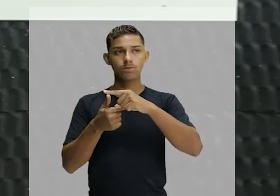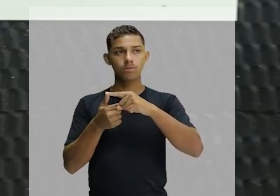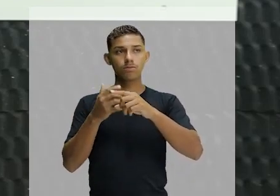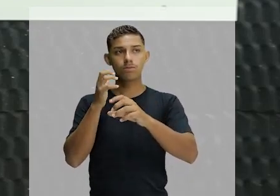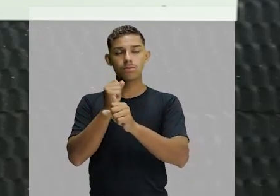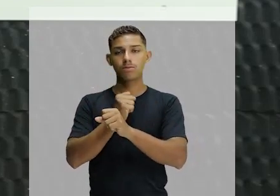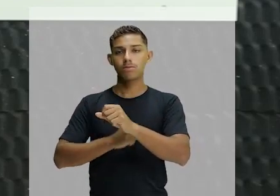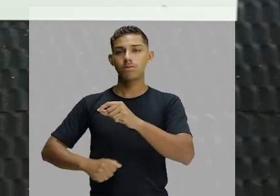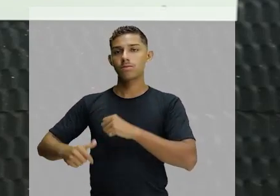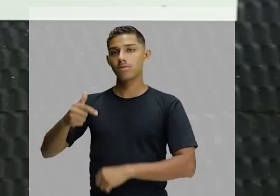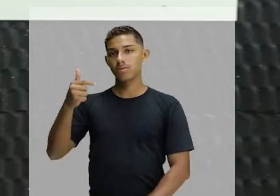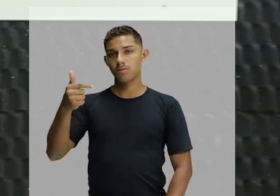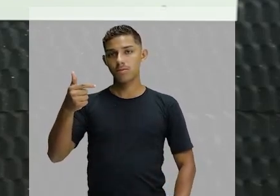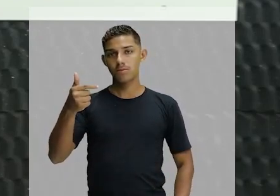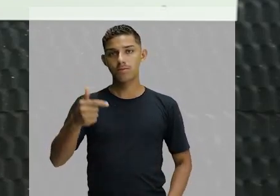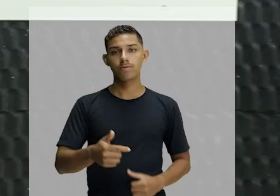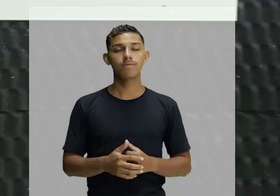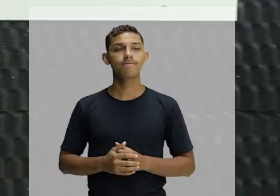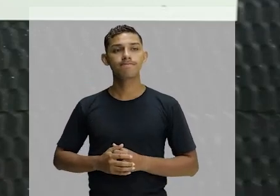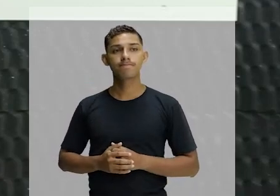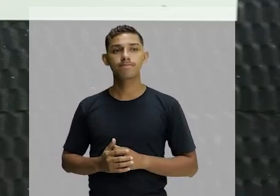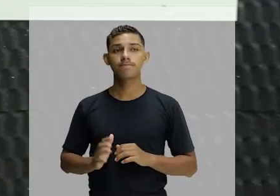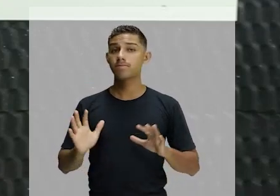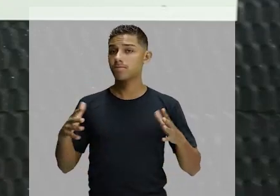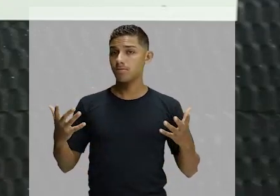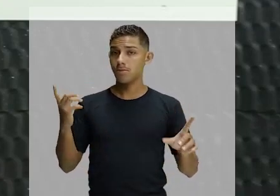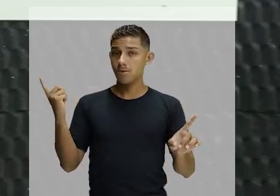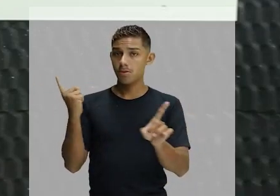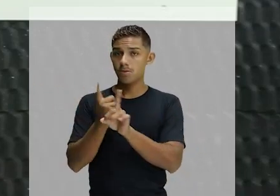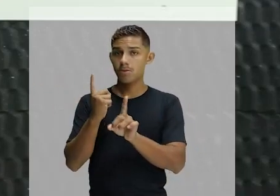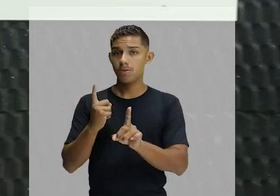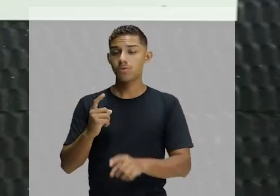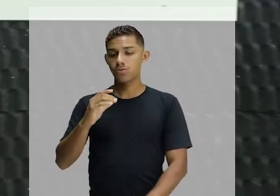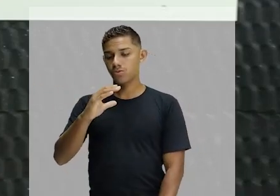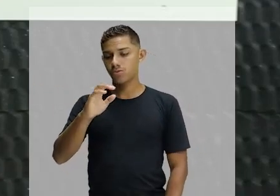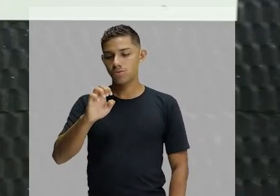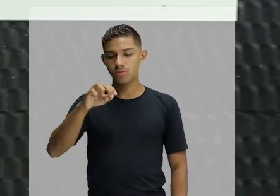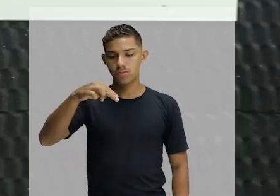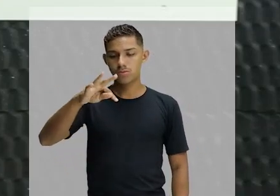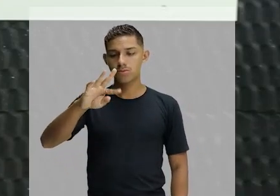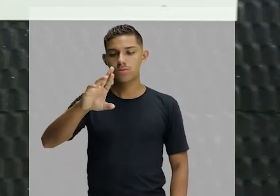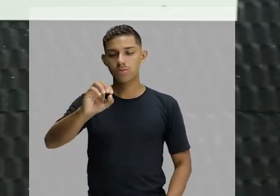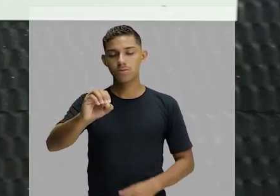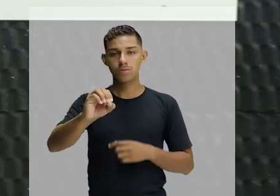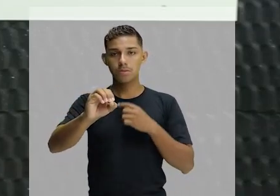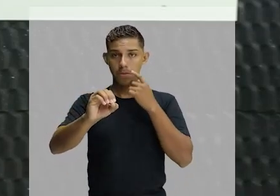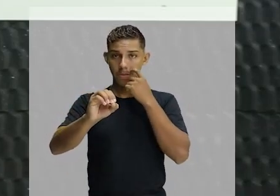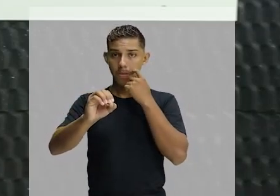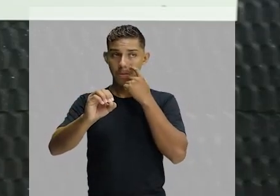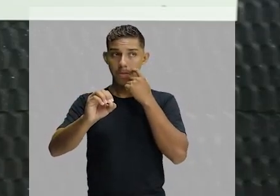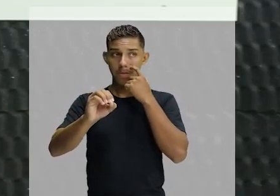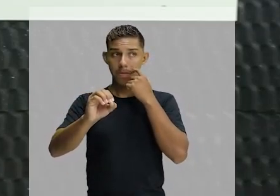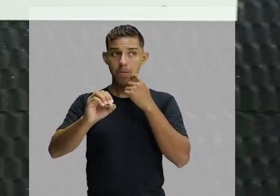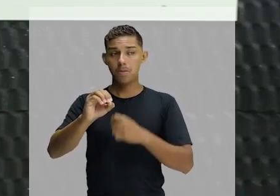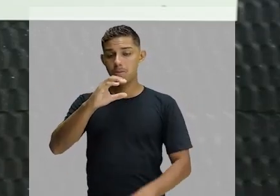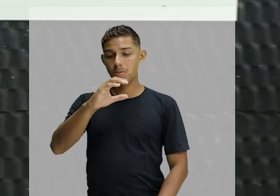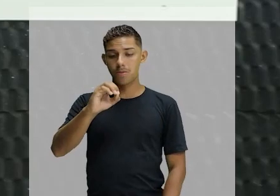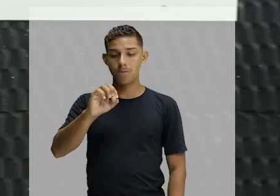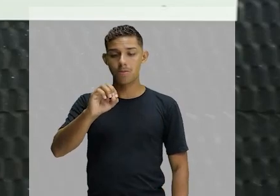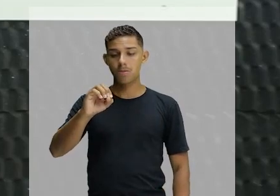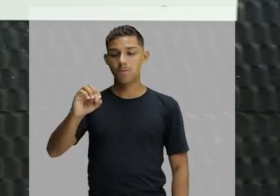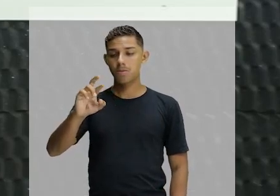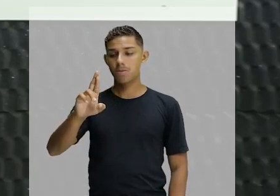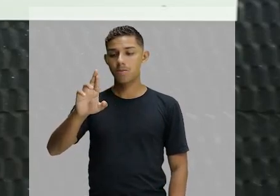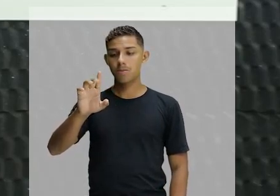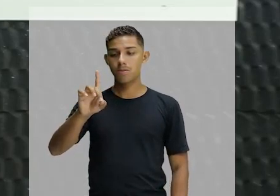igual a 2. Certo? Então, eu descobri o centro, né? O centro vai ter coordenada 0,2. Professor,